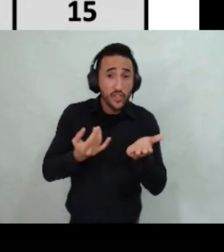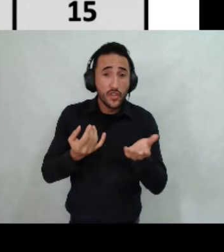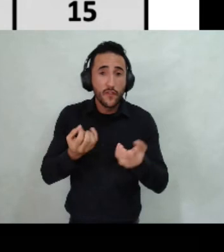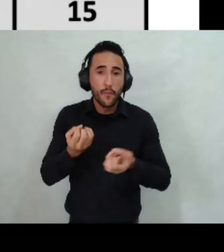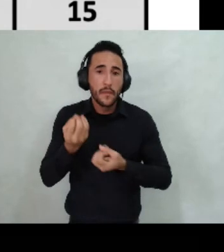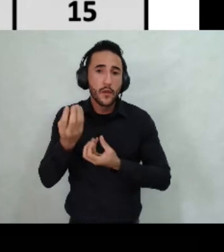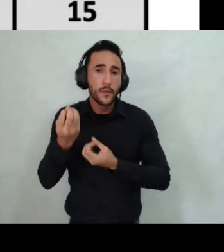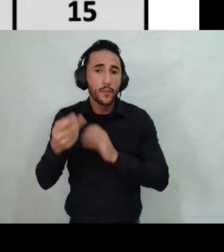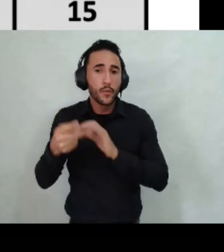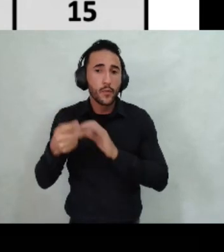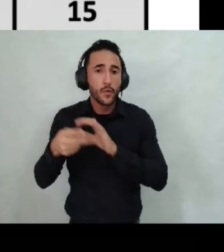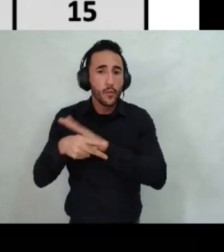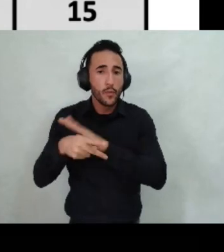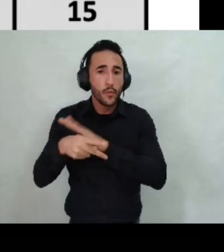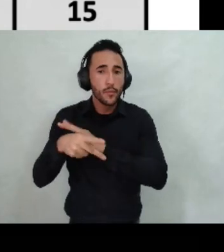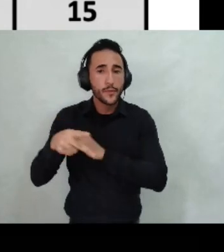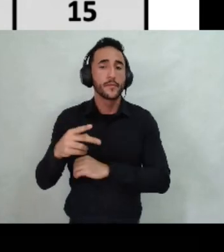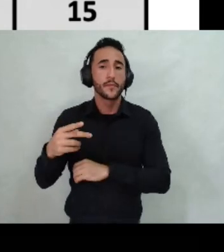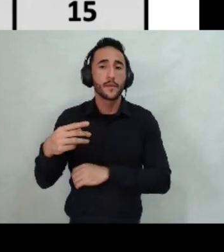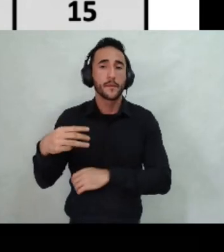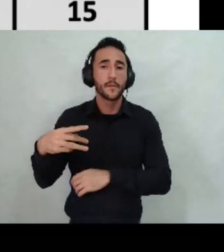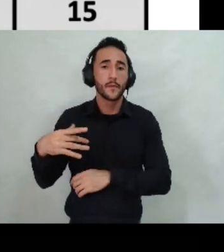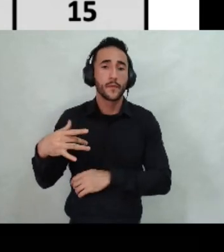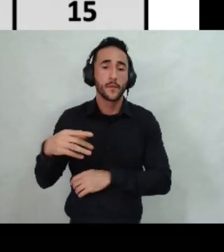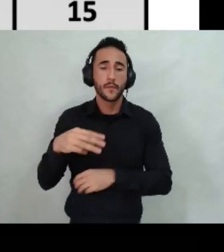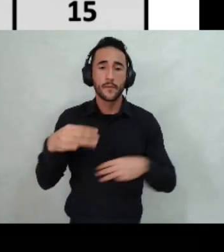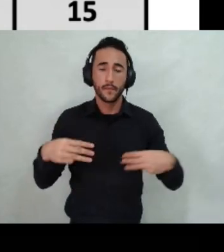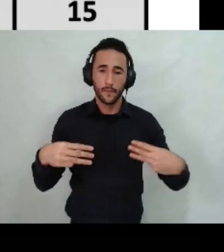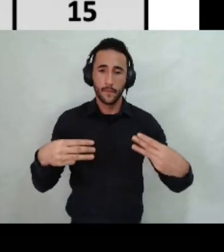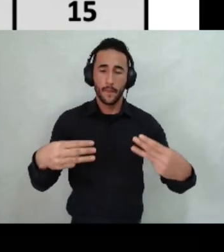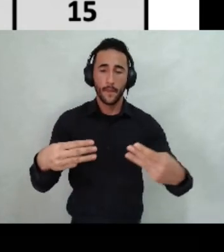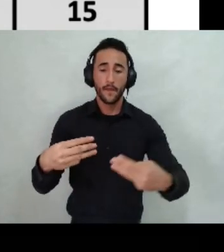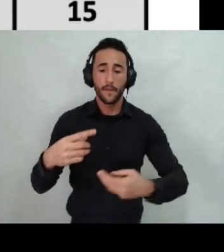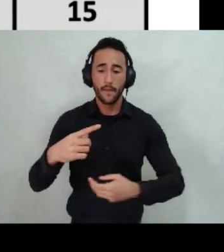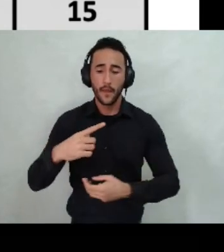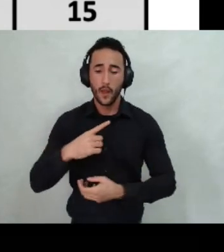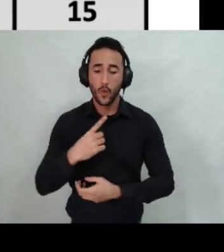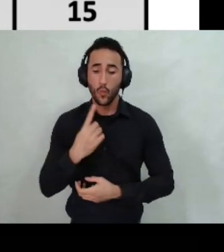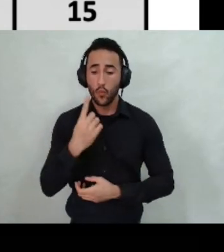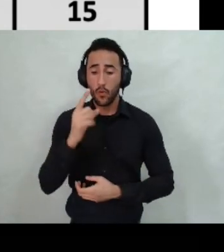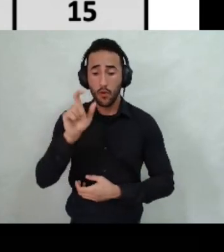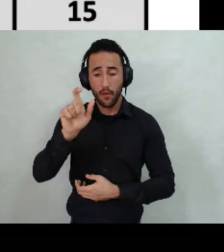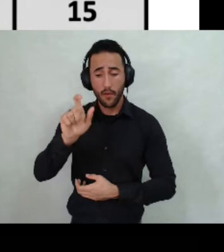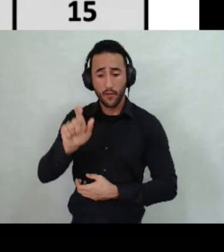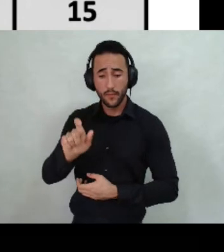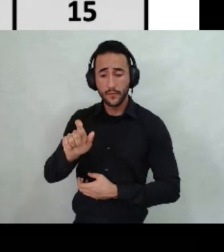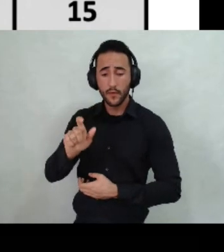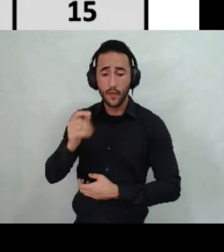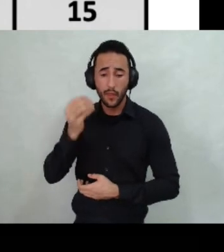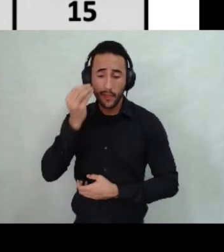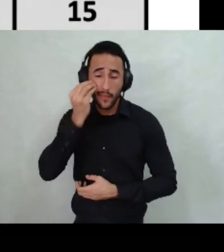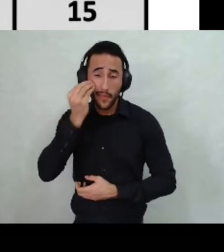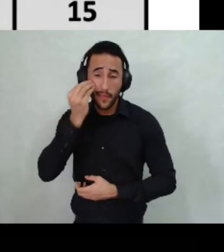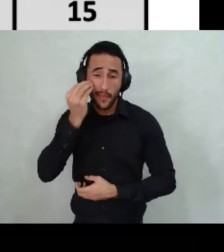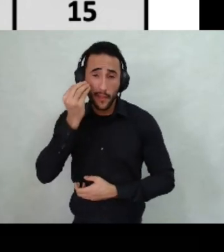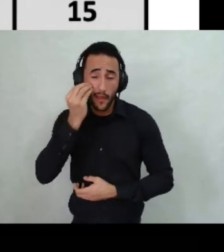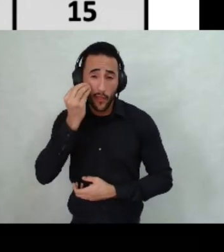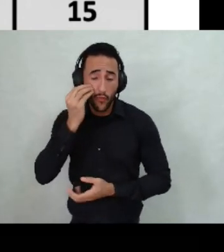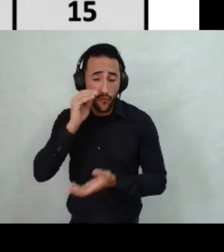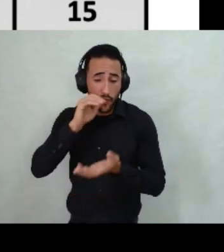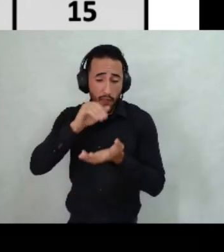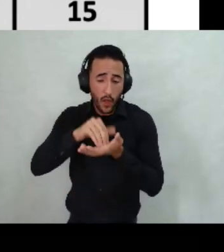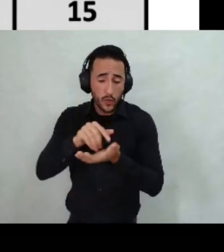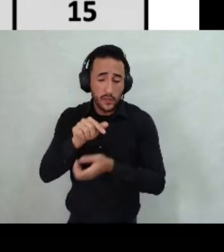tínhamos um caso testado para cada 15, chegando na fase 4 a 7